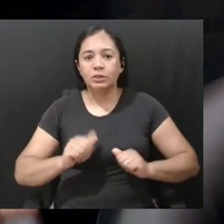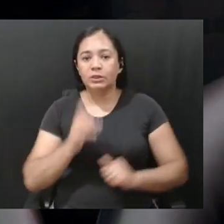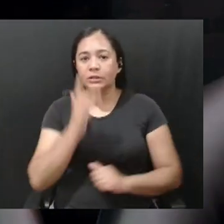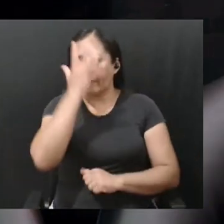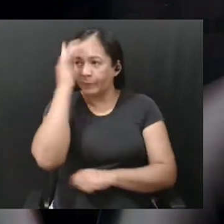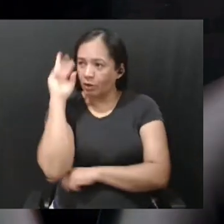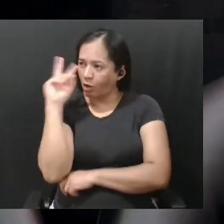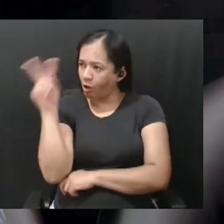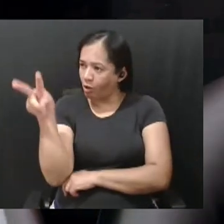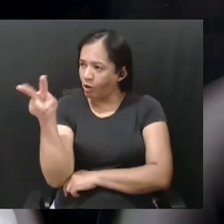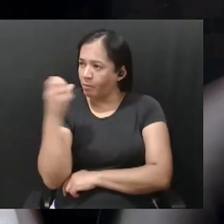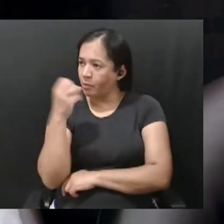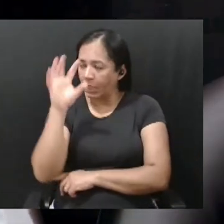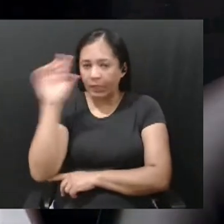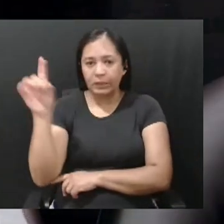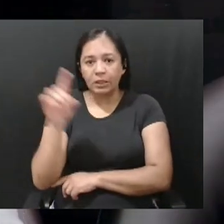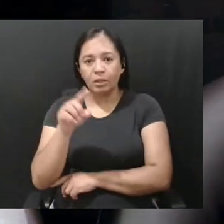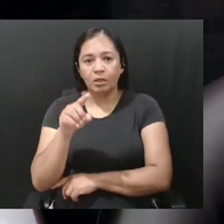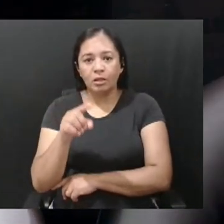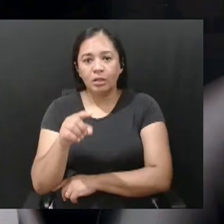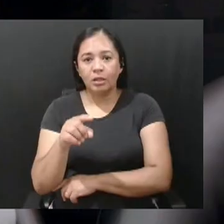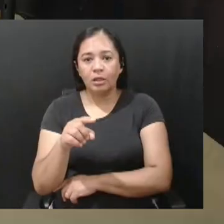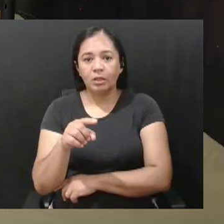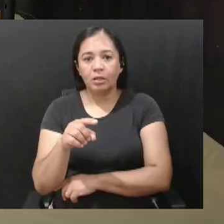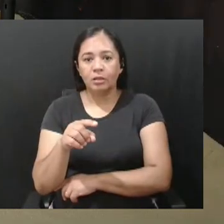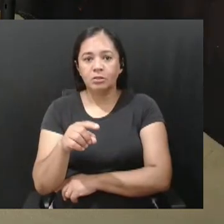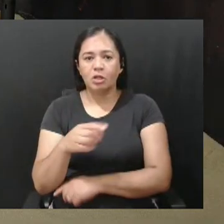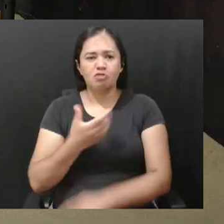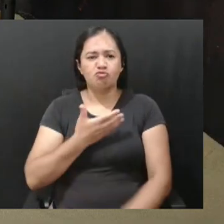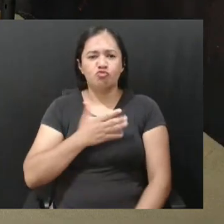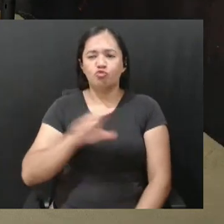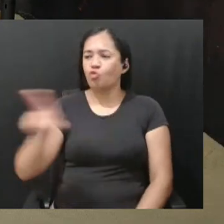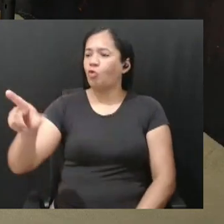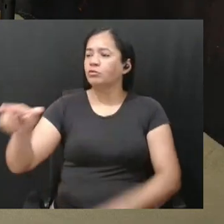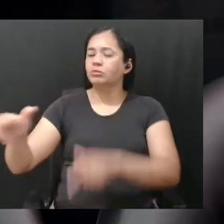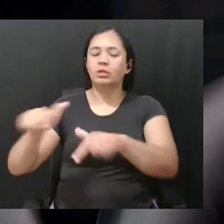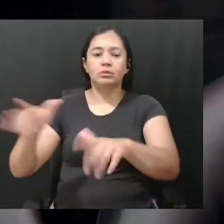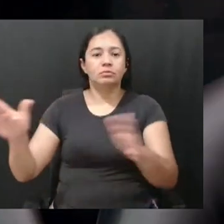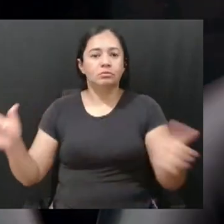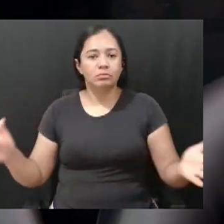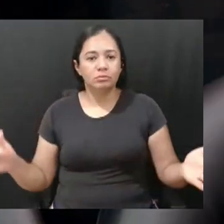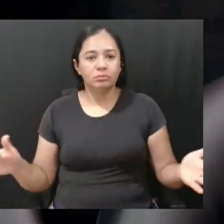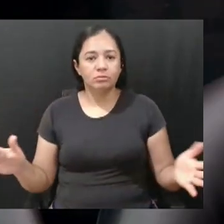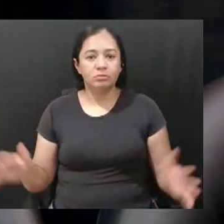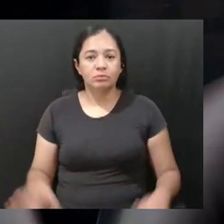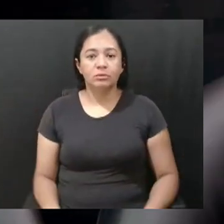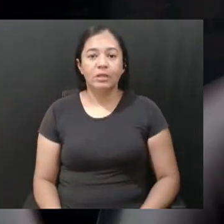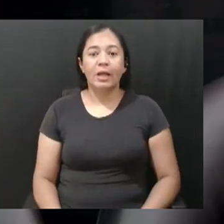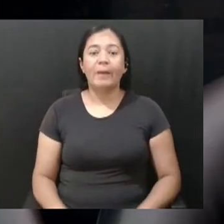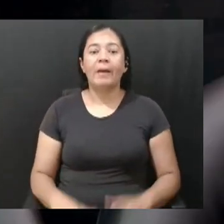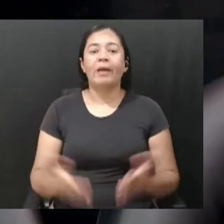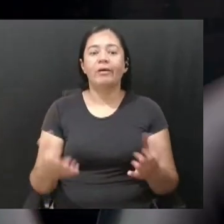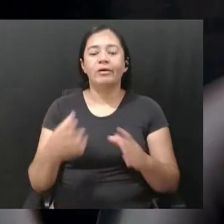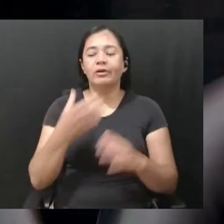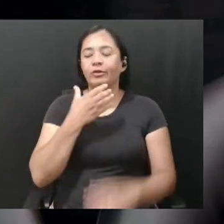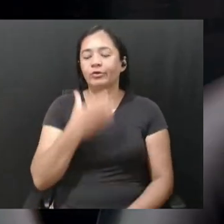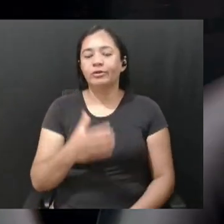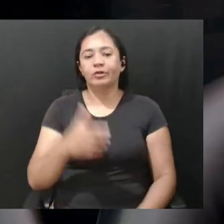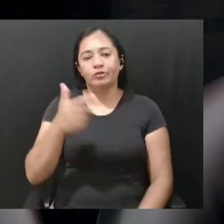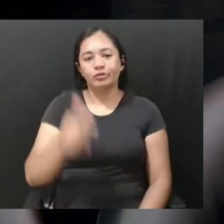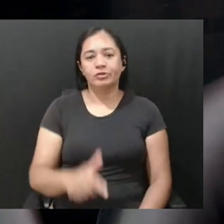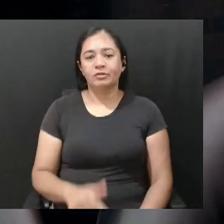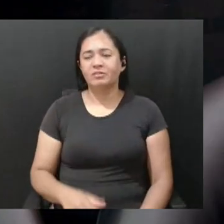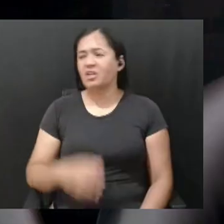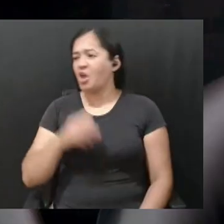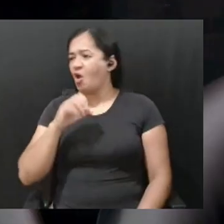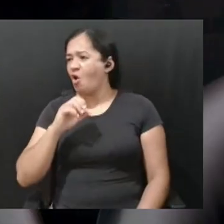dia, ninguém Pronto. eu odeio aquele trabalho, ninguém gosta de mim, né. E Aham. é assim que faz, né. Aí no Natal É. você traz essa expectativa de novo, né, vai ser Aham. horrível, todo mundo vai perguntar, todo